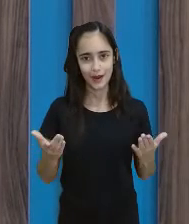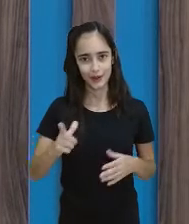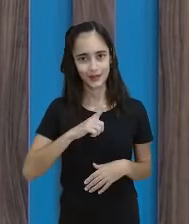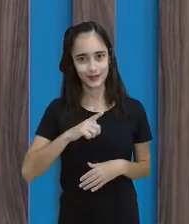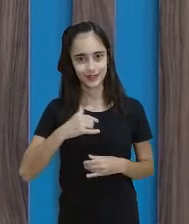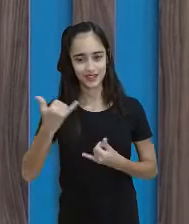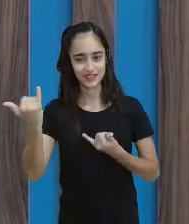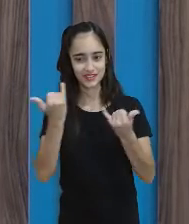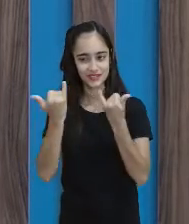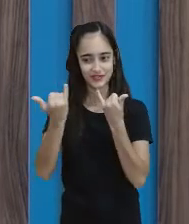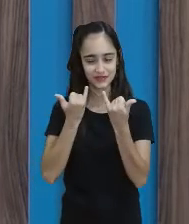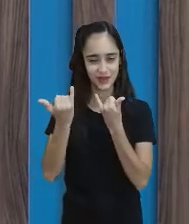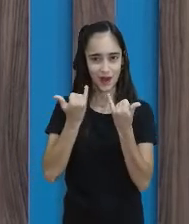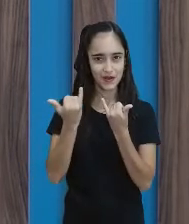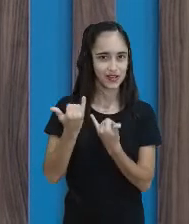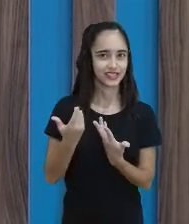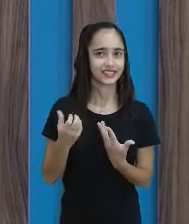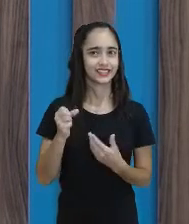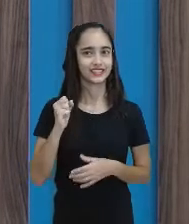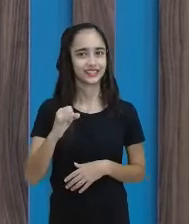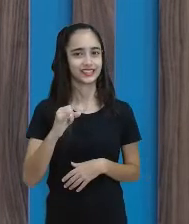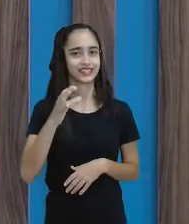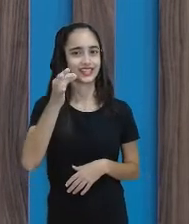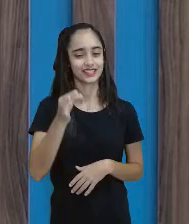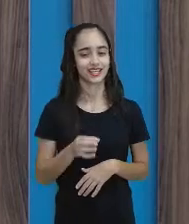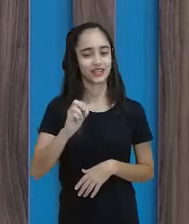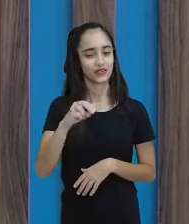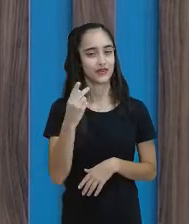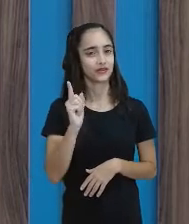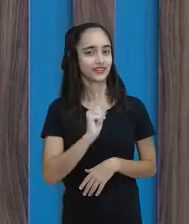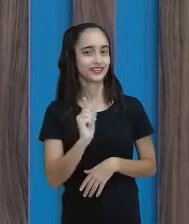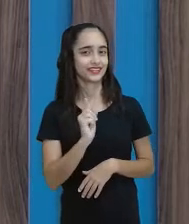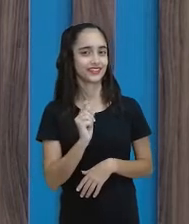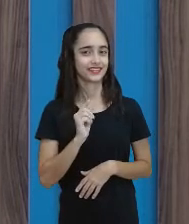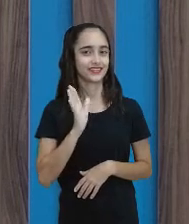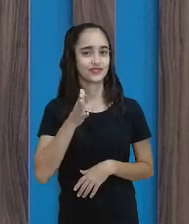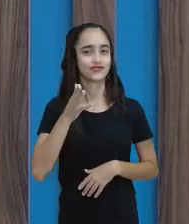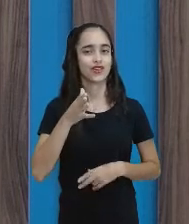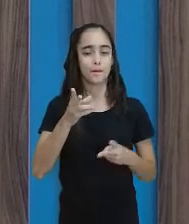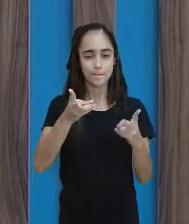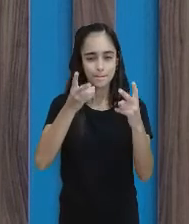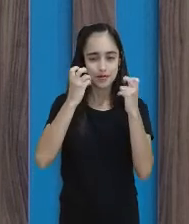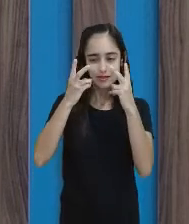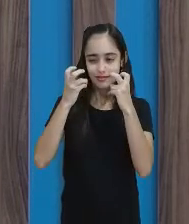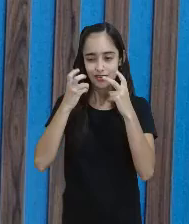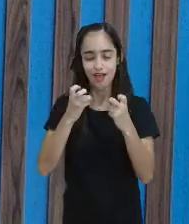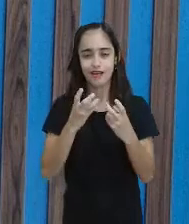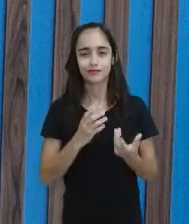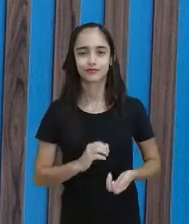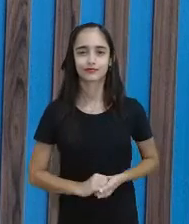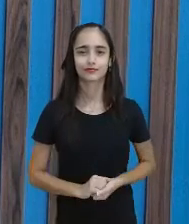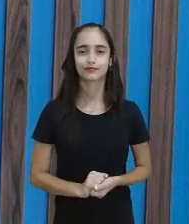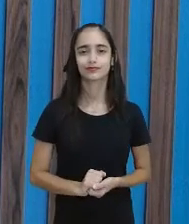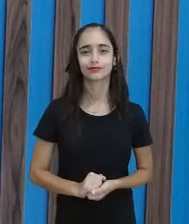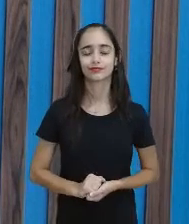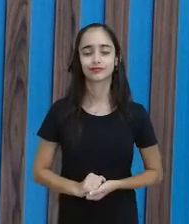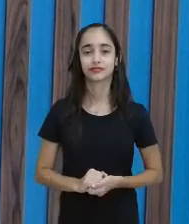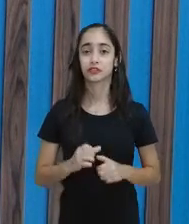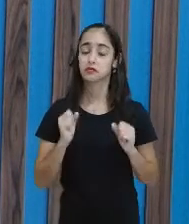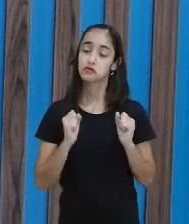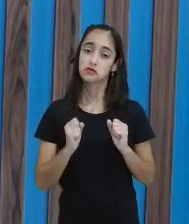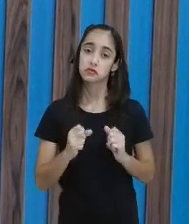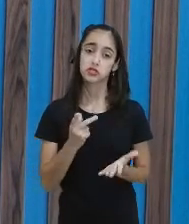quadra da escola que eu leciono tá correta, né? Agora vamos perceber, né? Faz parte, faz parte. Pode ser, né? Vai depender